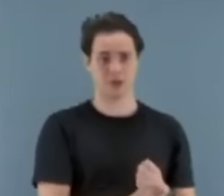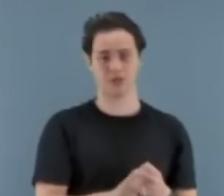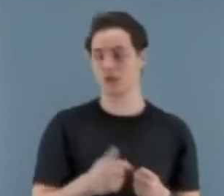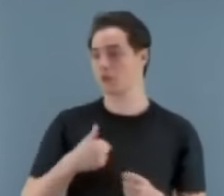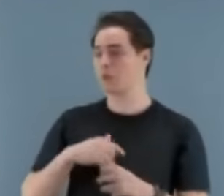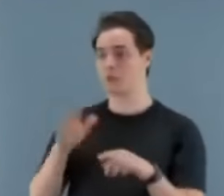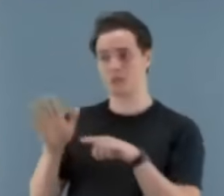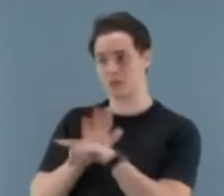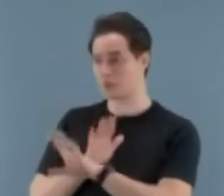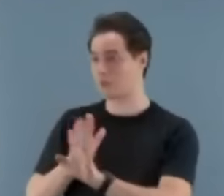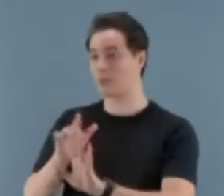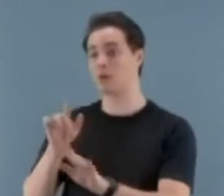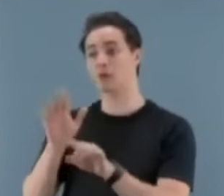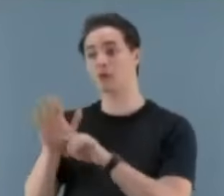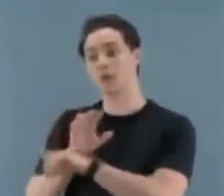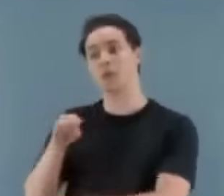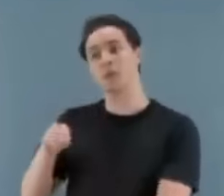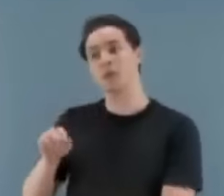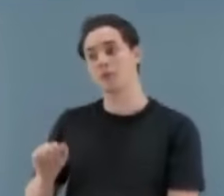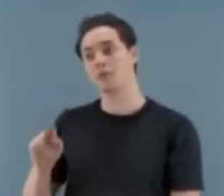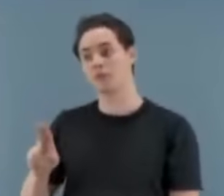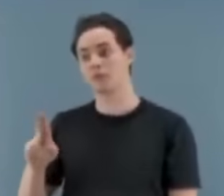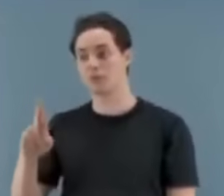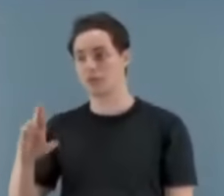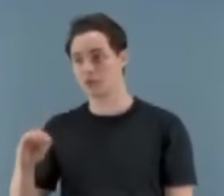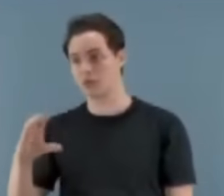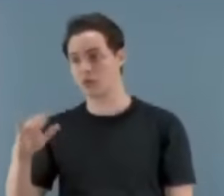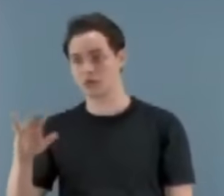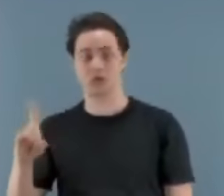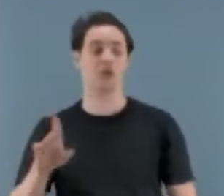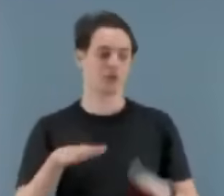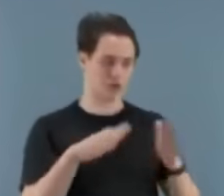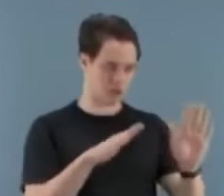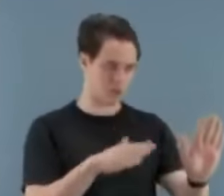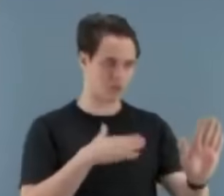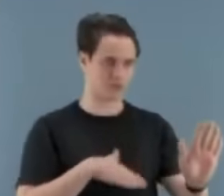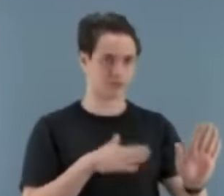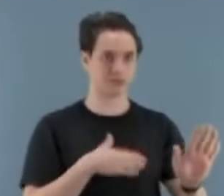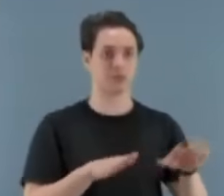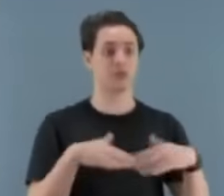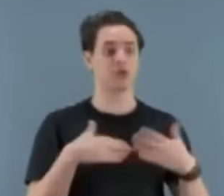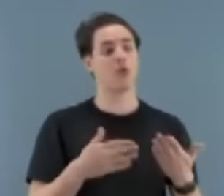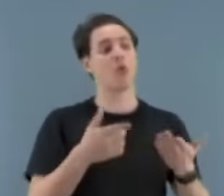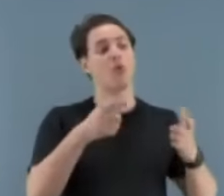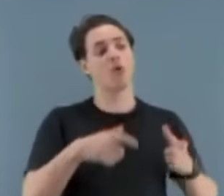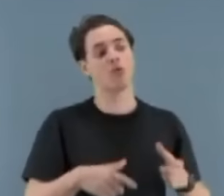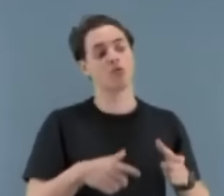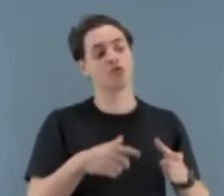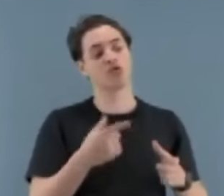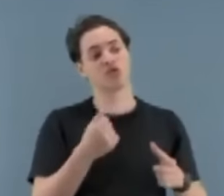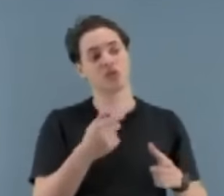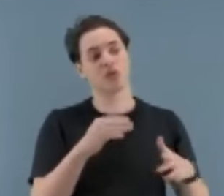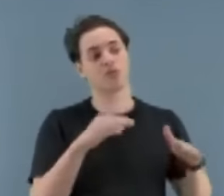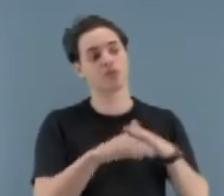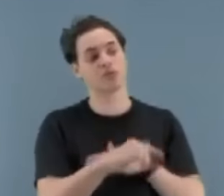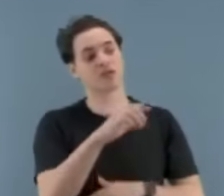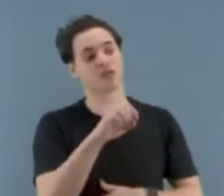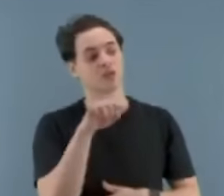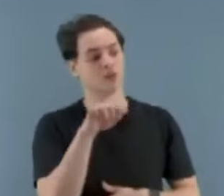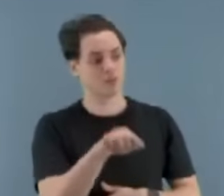estou perguntando Mauro Cid. Isso que eu vou chegar lá. Tá. A fonte do dinheiro dos 70 mil. Como é o nome